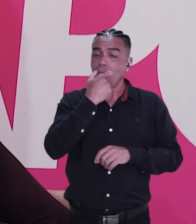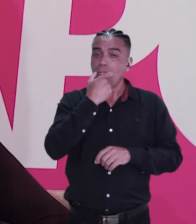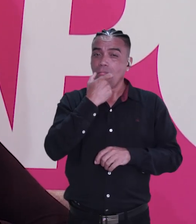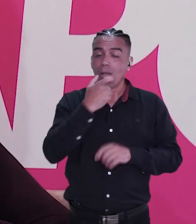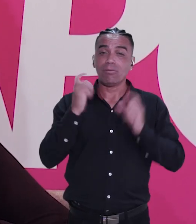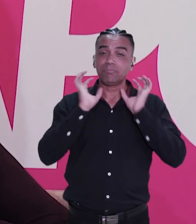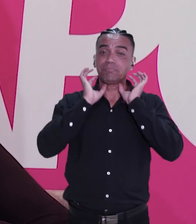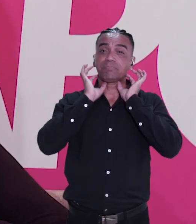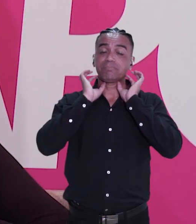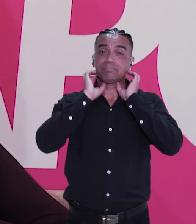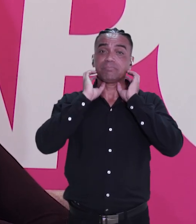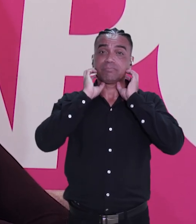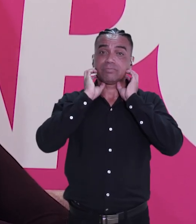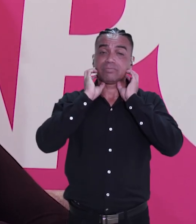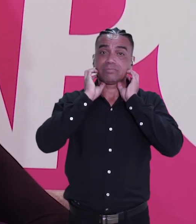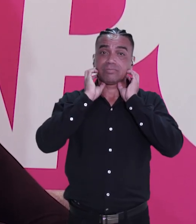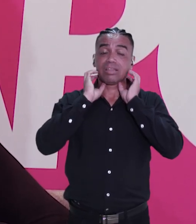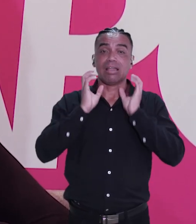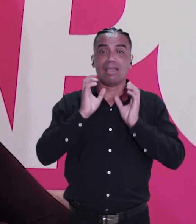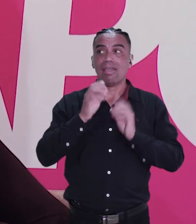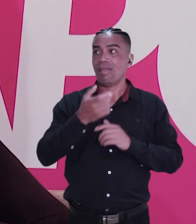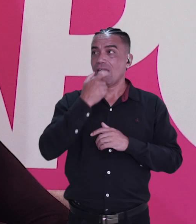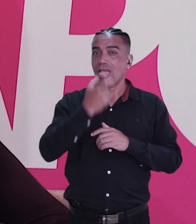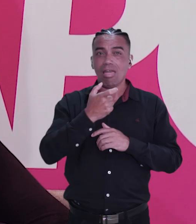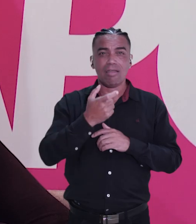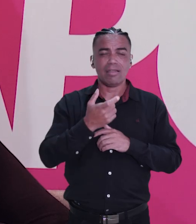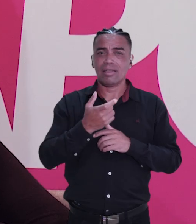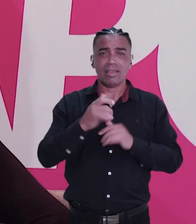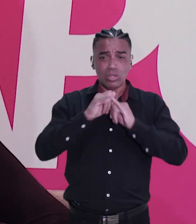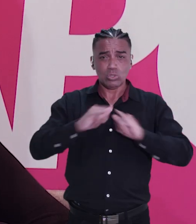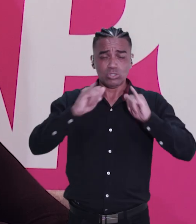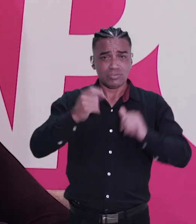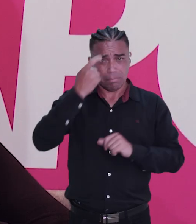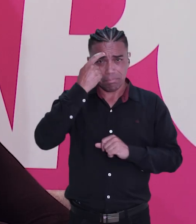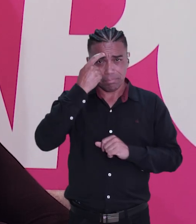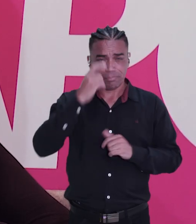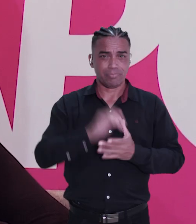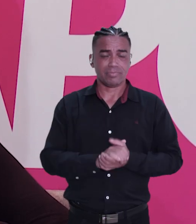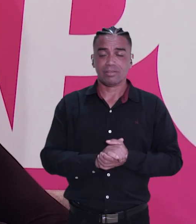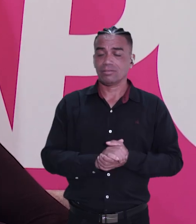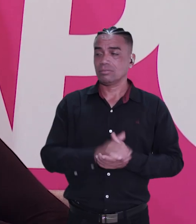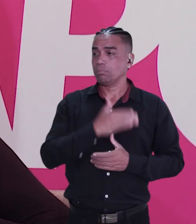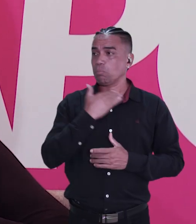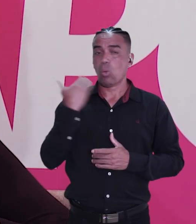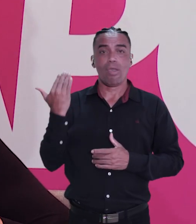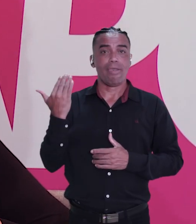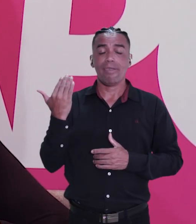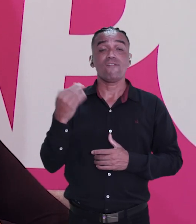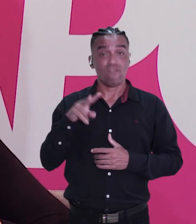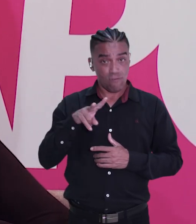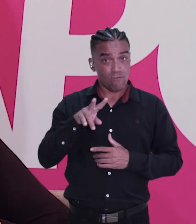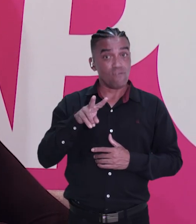língua com metástase nos gânglios linfáticos. É aquela notícia que você pensa assim,